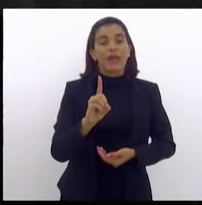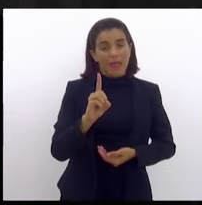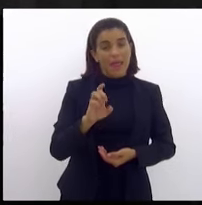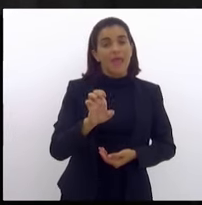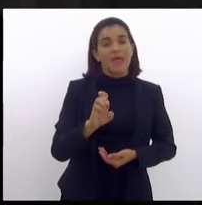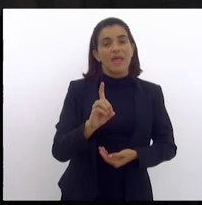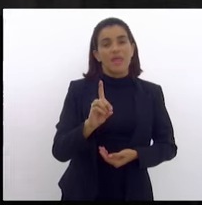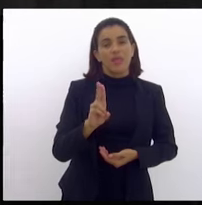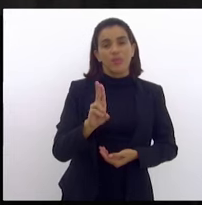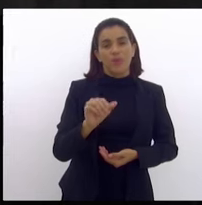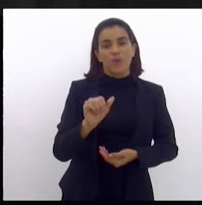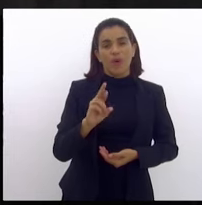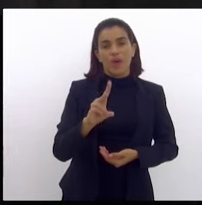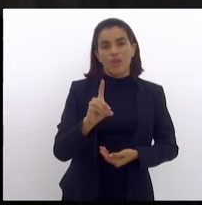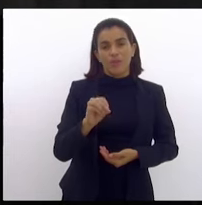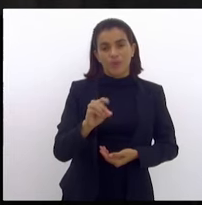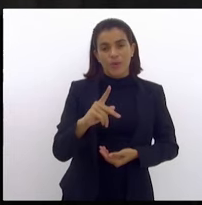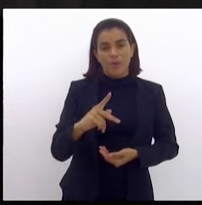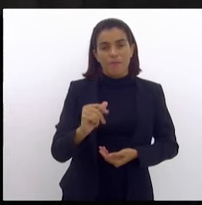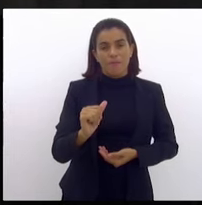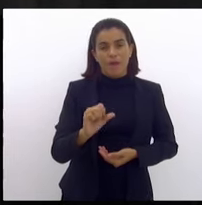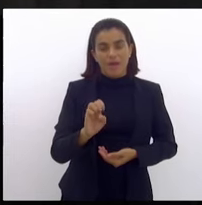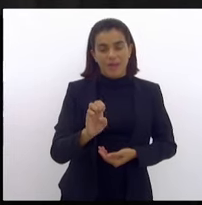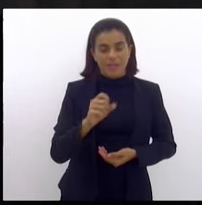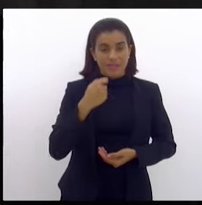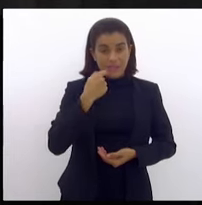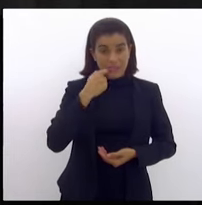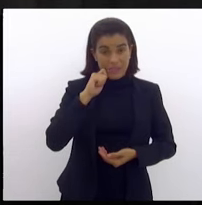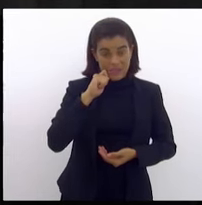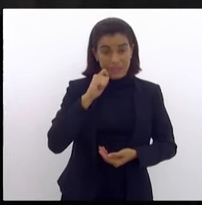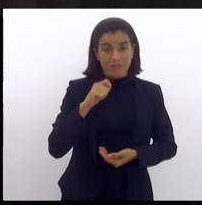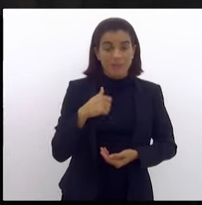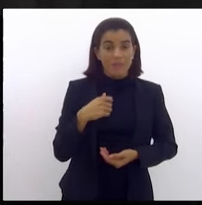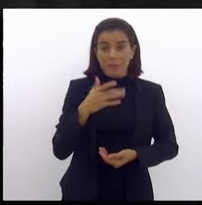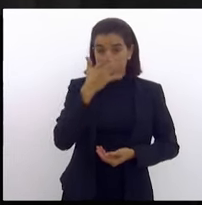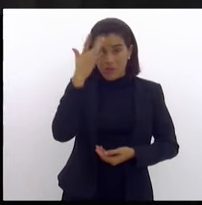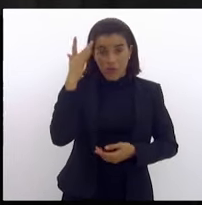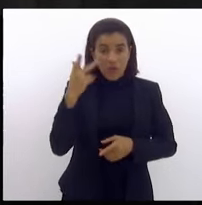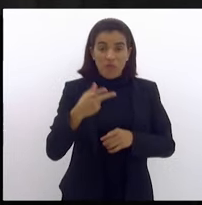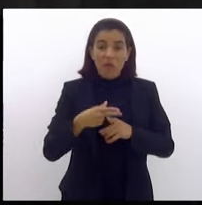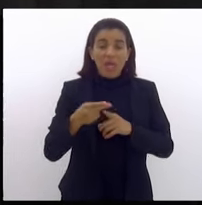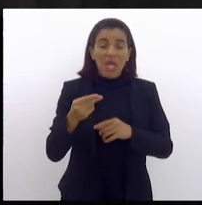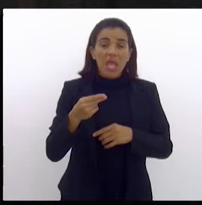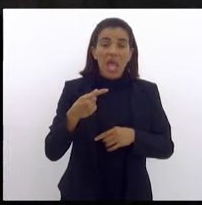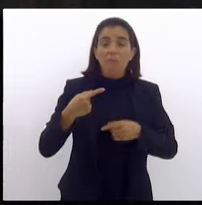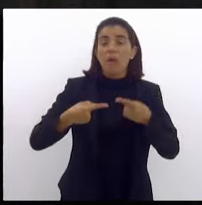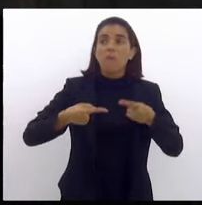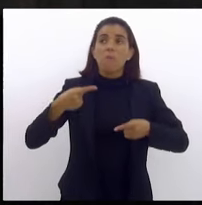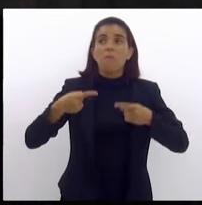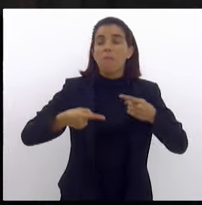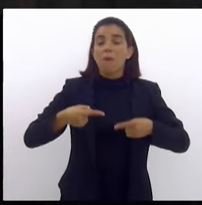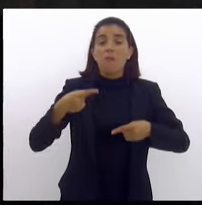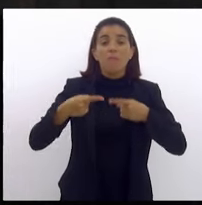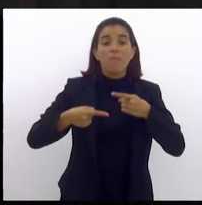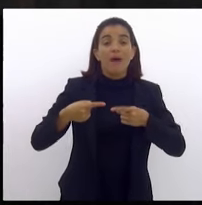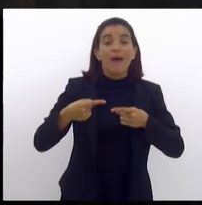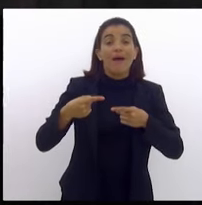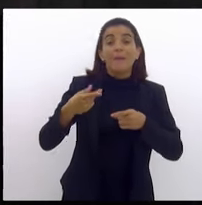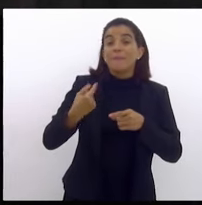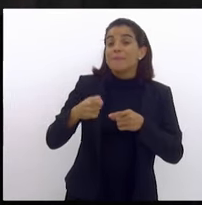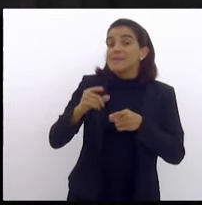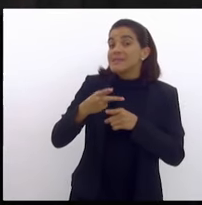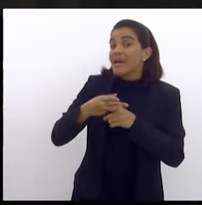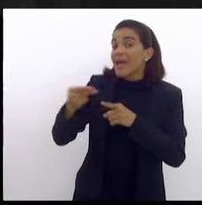Paes. E ninguém vai ganhar do Eduardo Paes na tribuna, não. Vai ter que ganhar